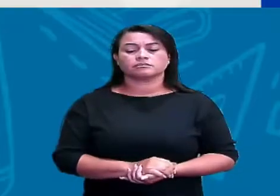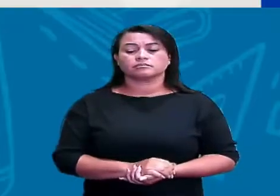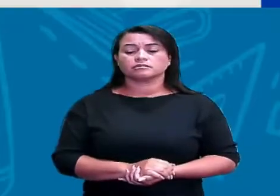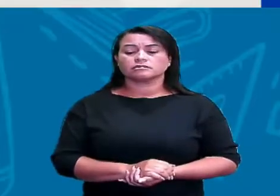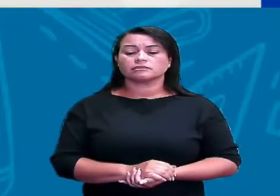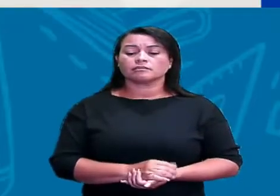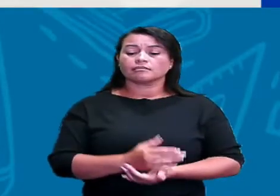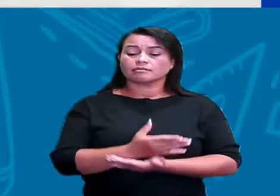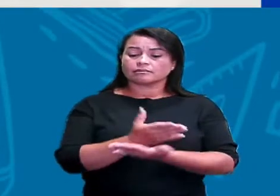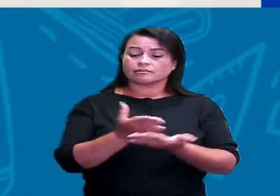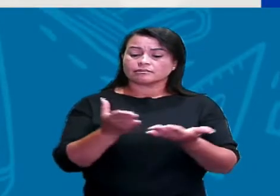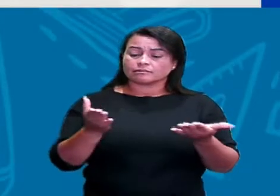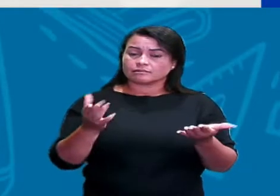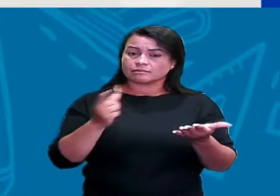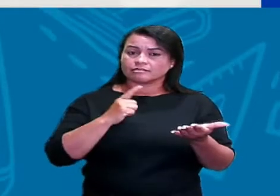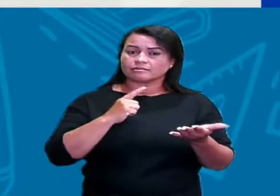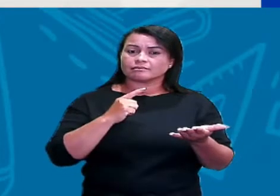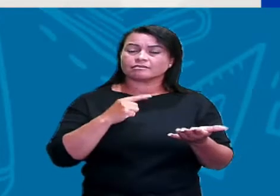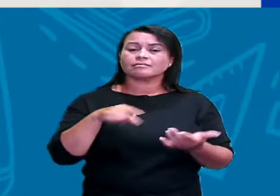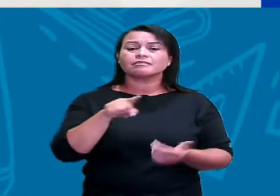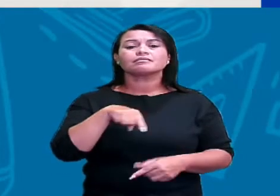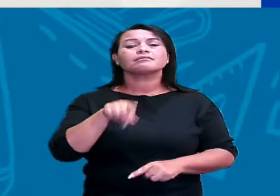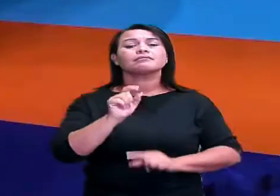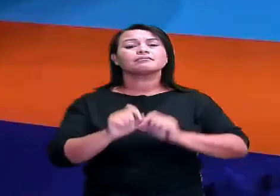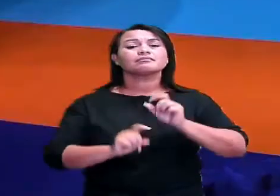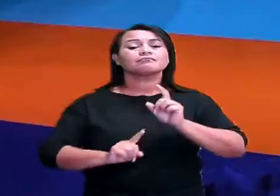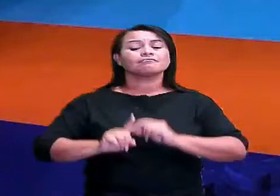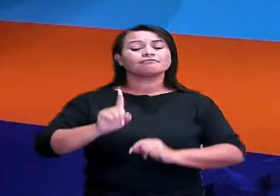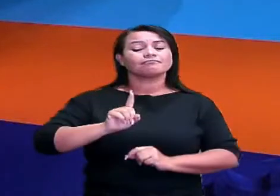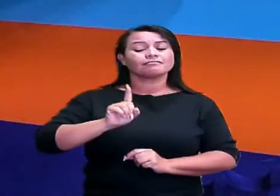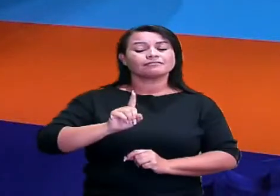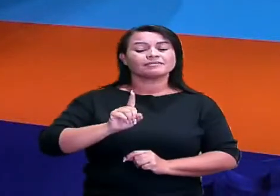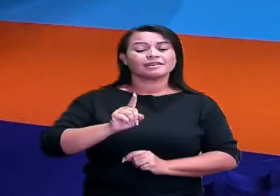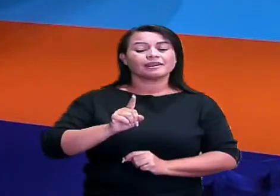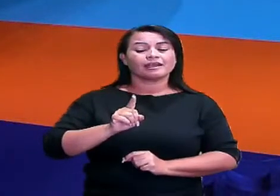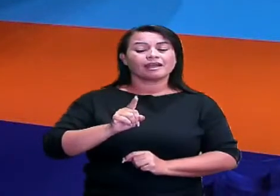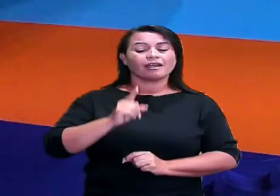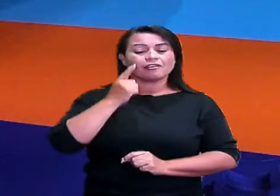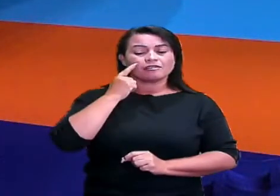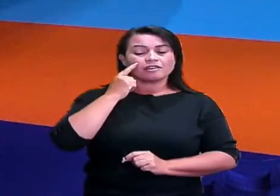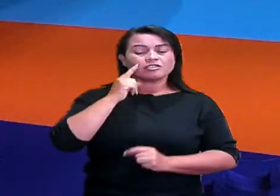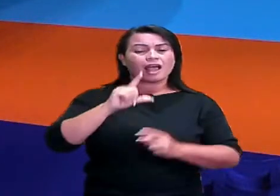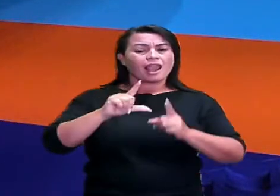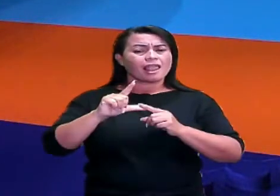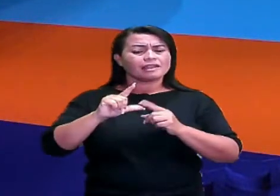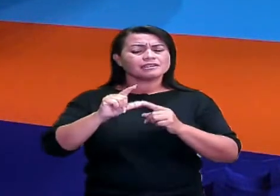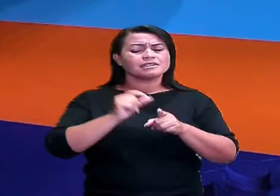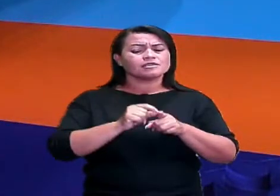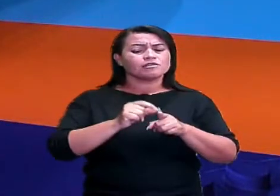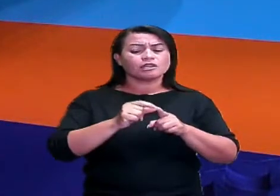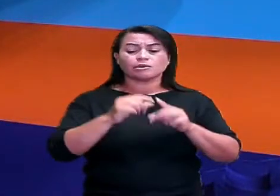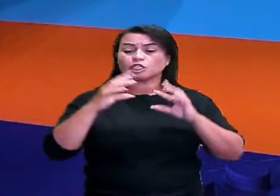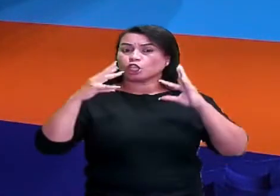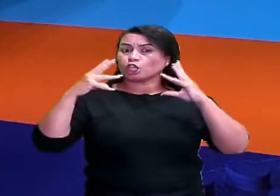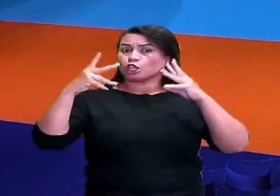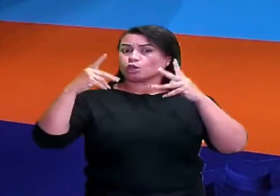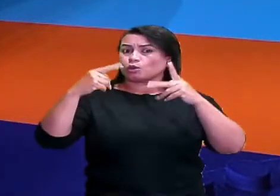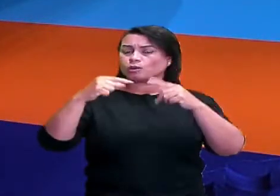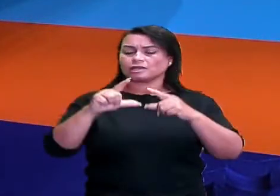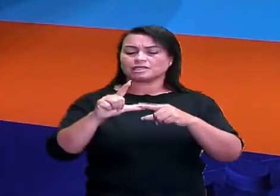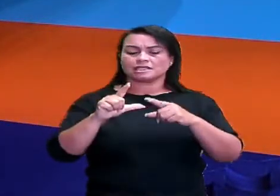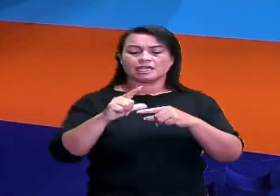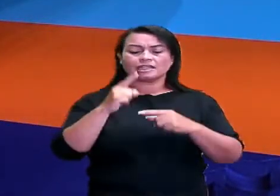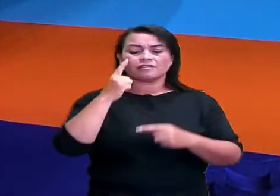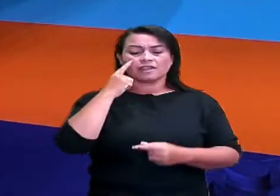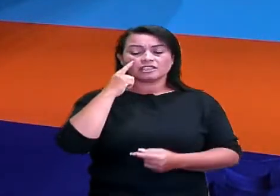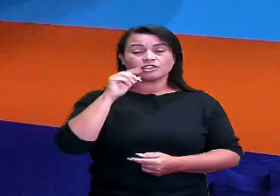E aqui eu trouxe para vocês, ó, correspondência a letras e fonemas de todas as letras. Então, aqui